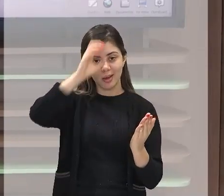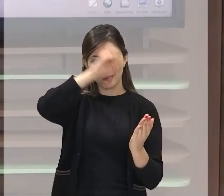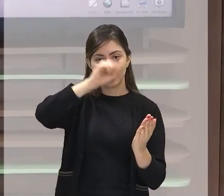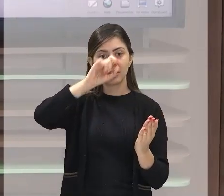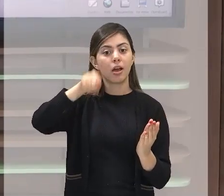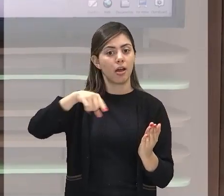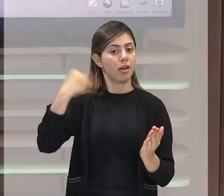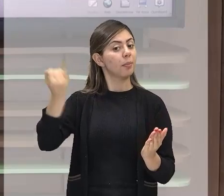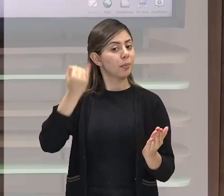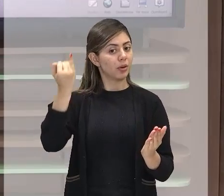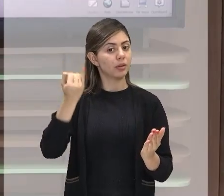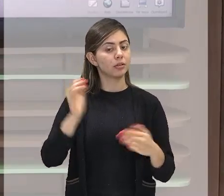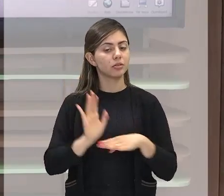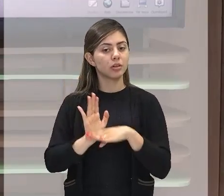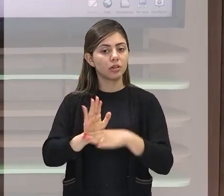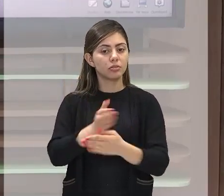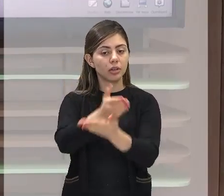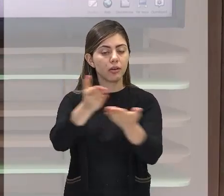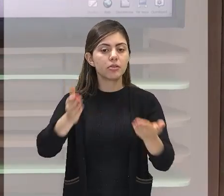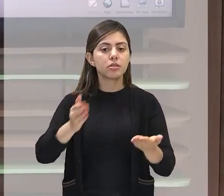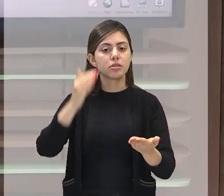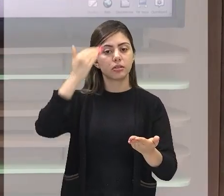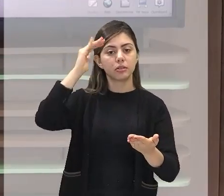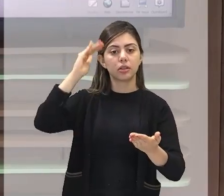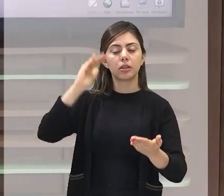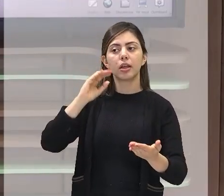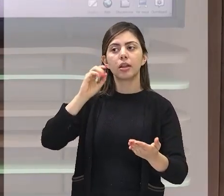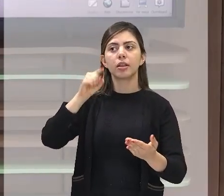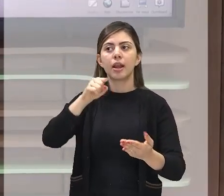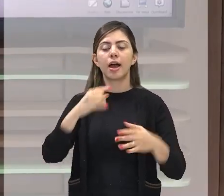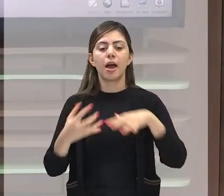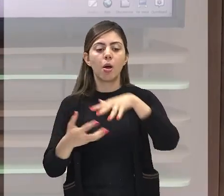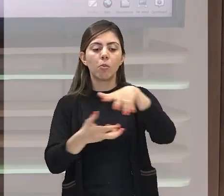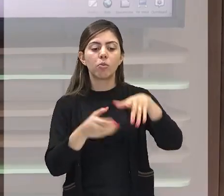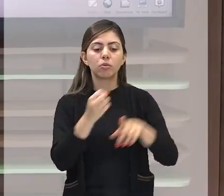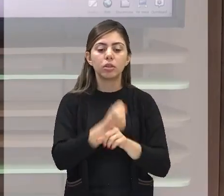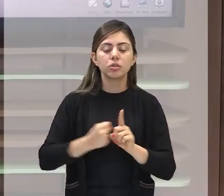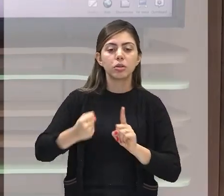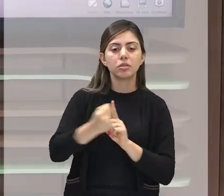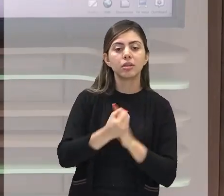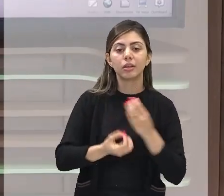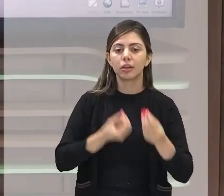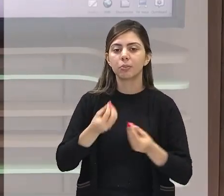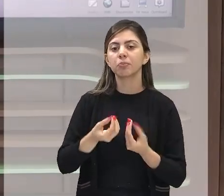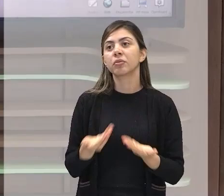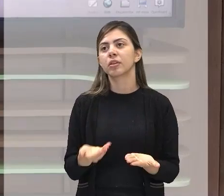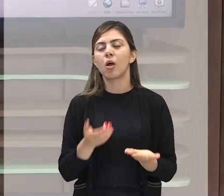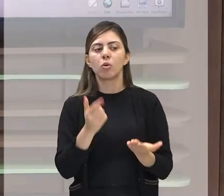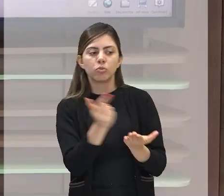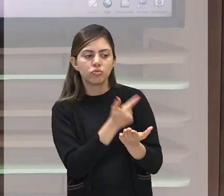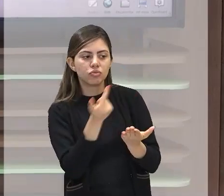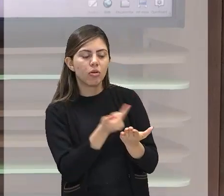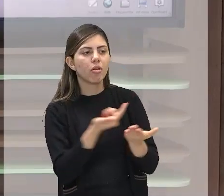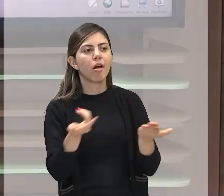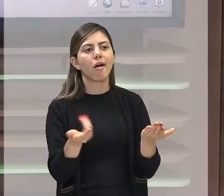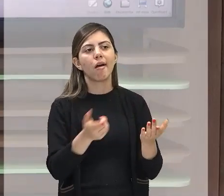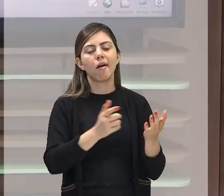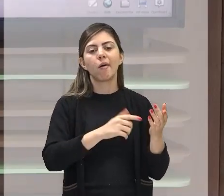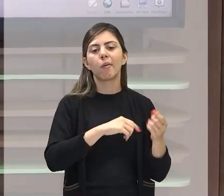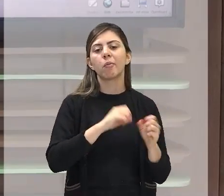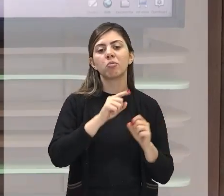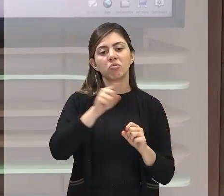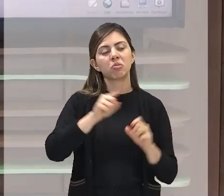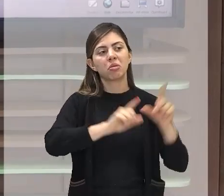muito importante para você compreender o mundo em que você vive. Então, você tem acesso aos jornais, né? Aos jornais